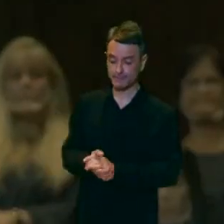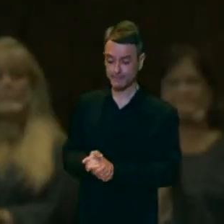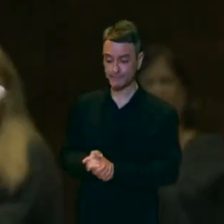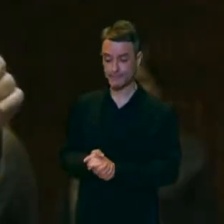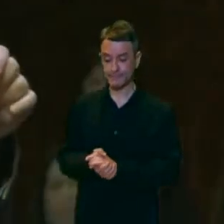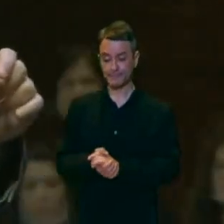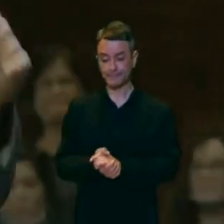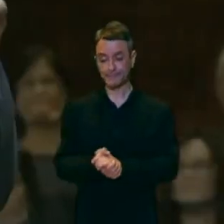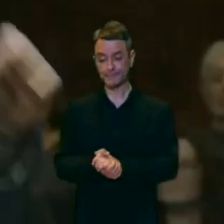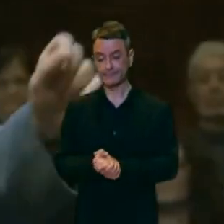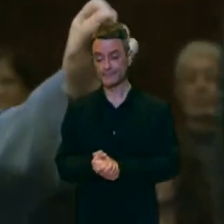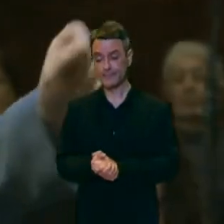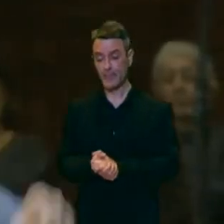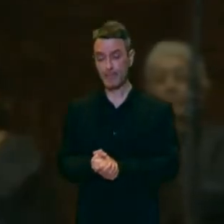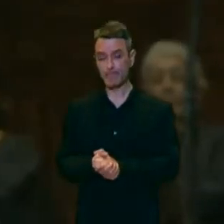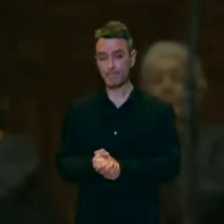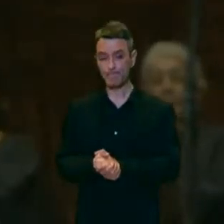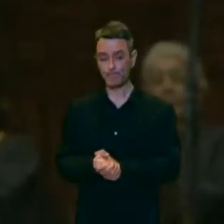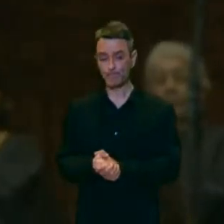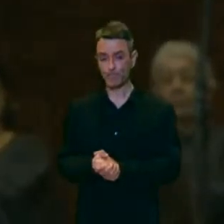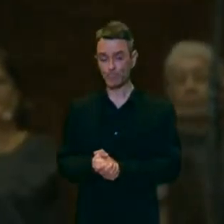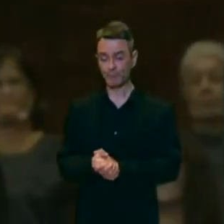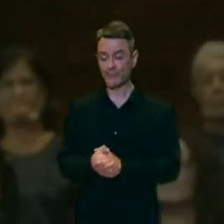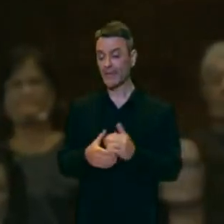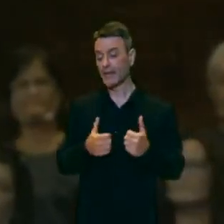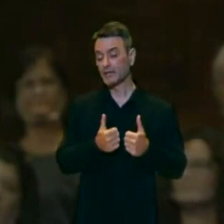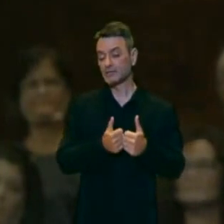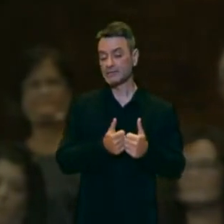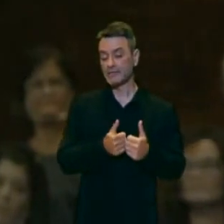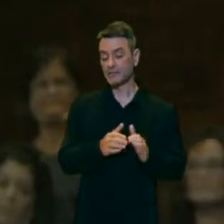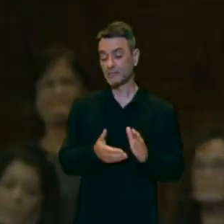levaram as relíquias do templo.